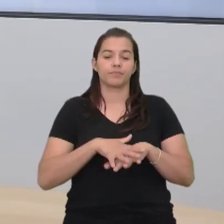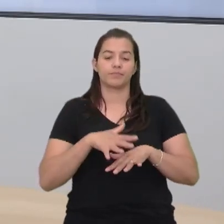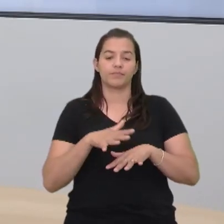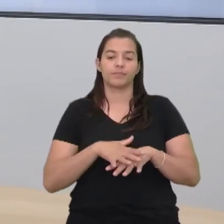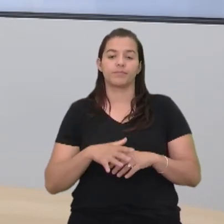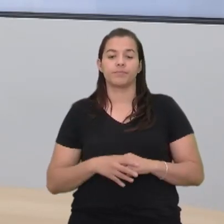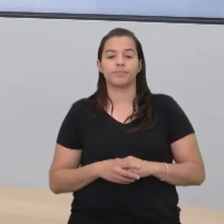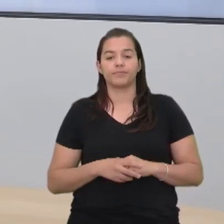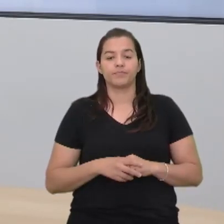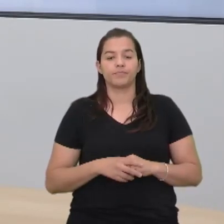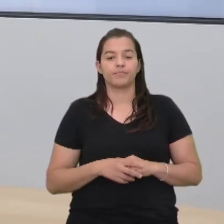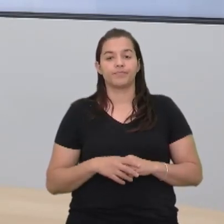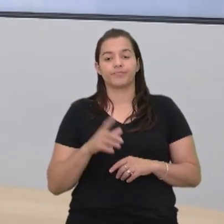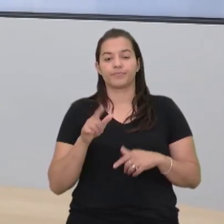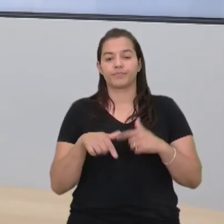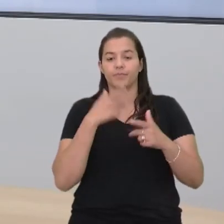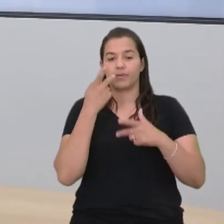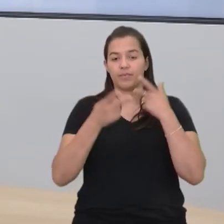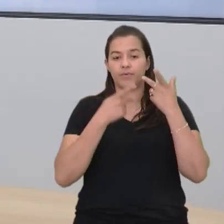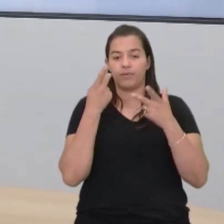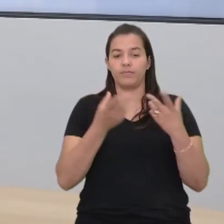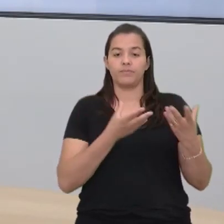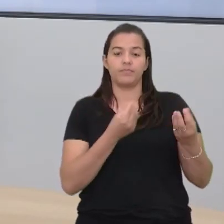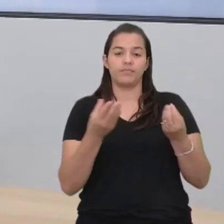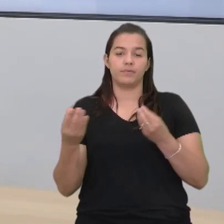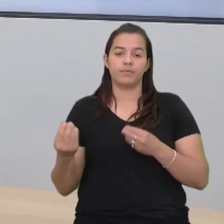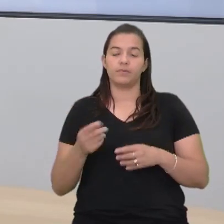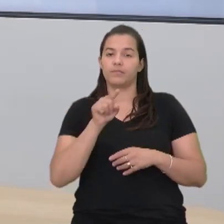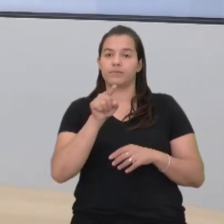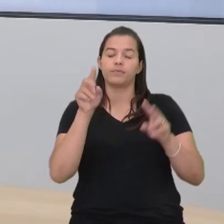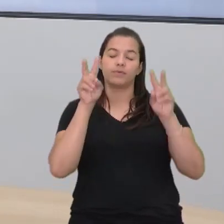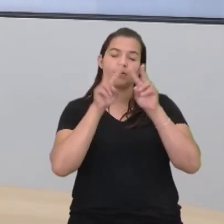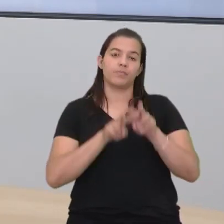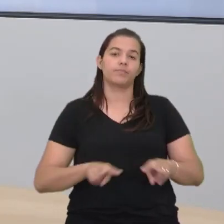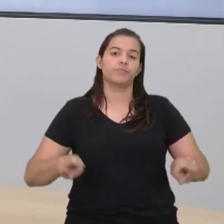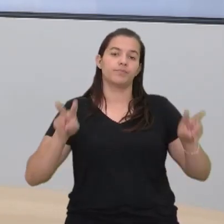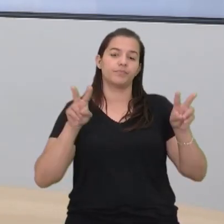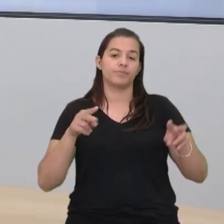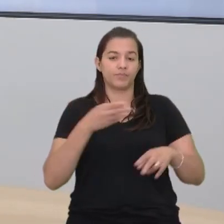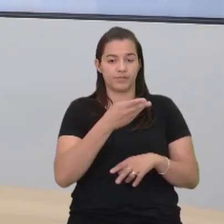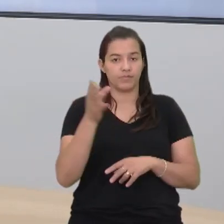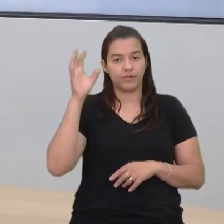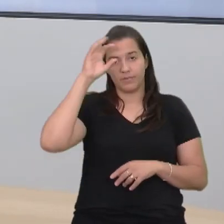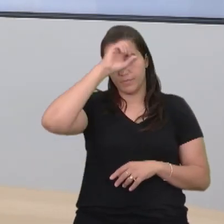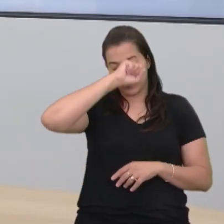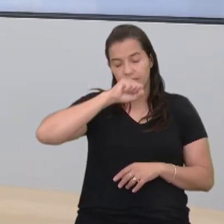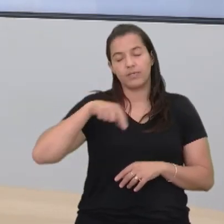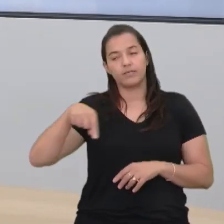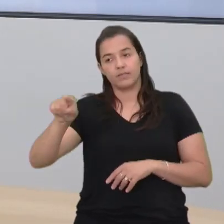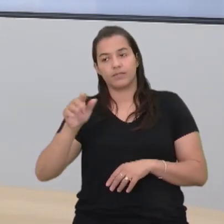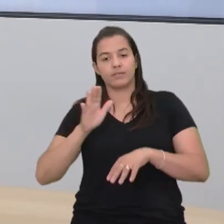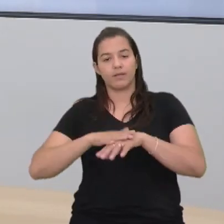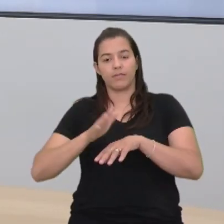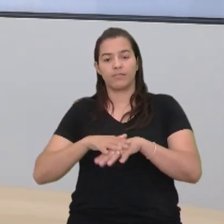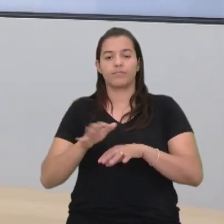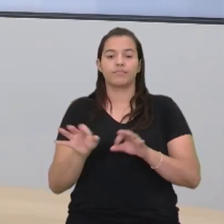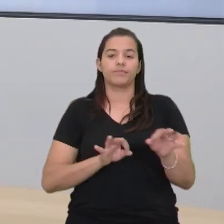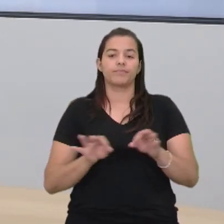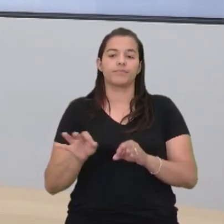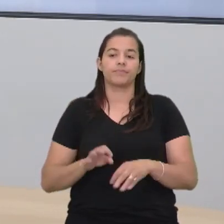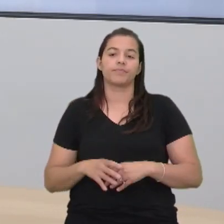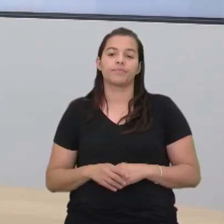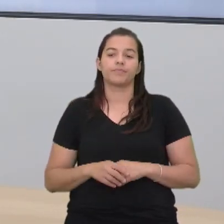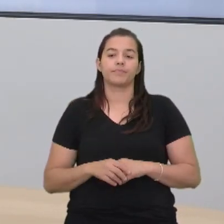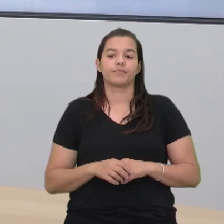legal. Professora, você está falando muito, eu sei, mas isso aqui é só para você ter uma visão geral. Você vai aprender mesmo mexendo, tá bom? Já te digo. O